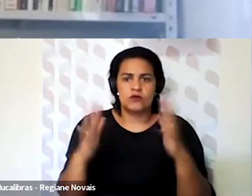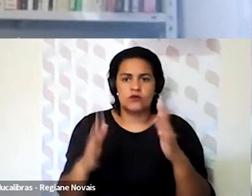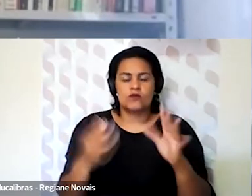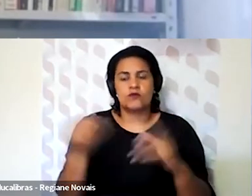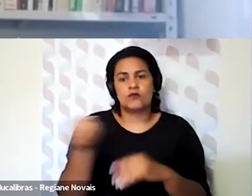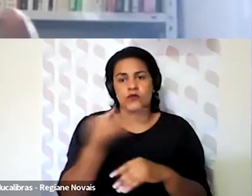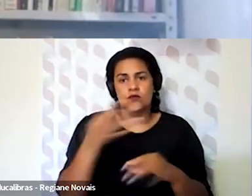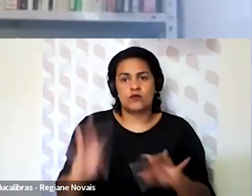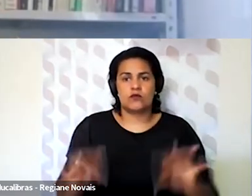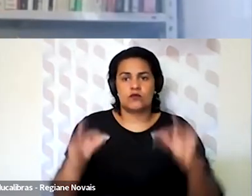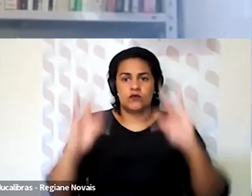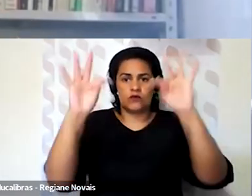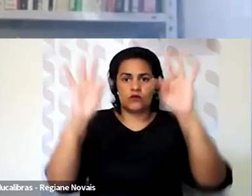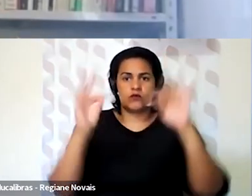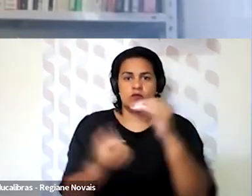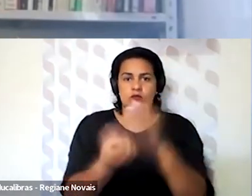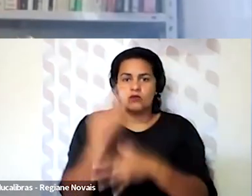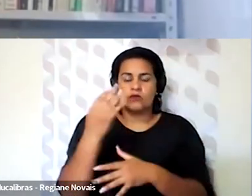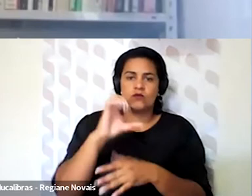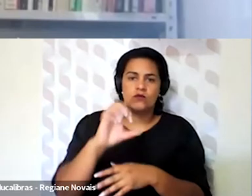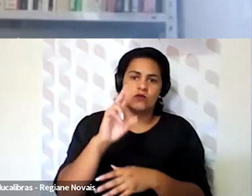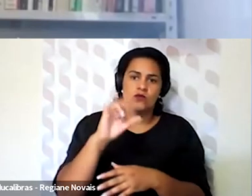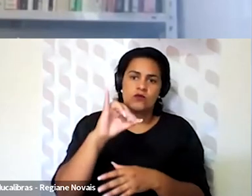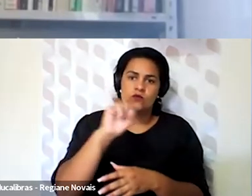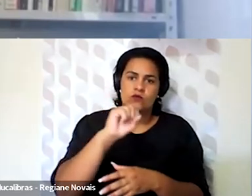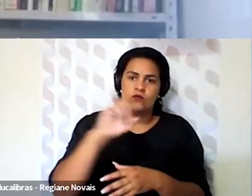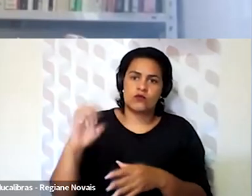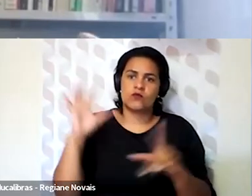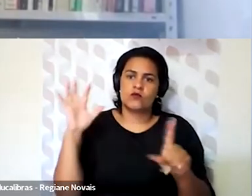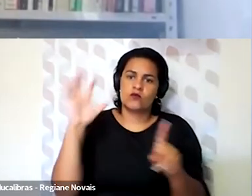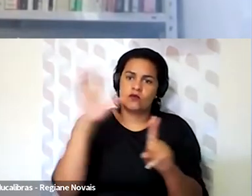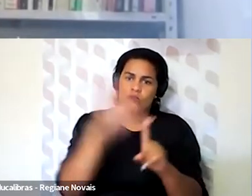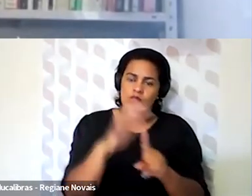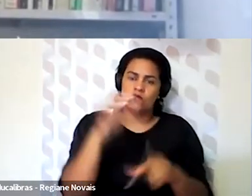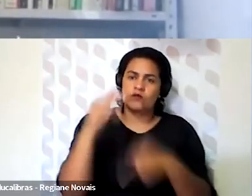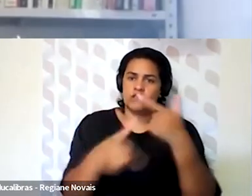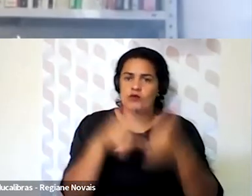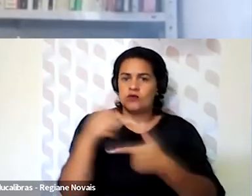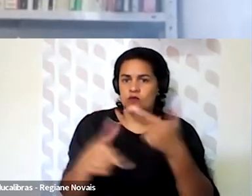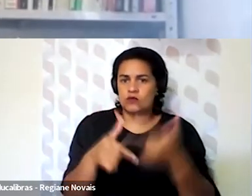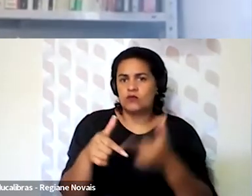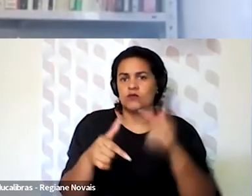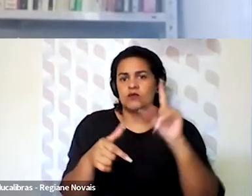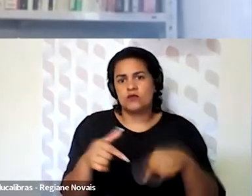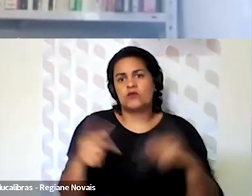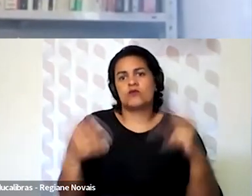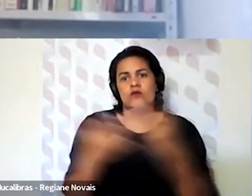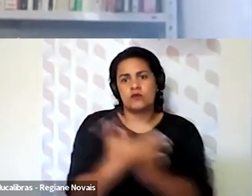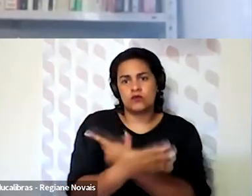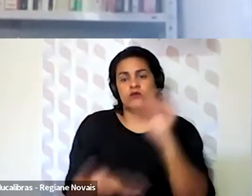produziram essa crise. A emergência de novas tecnologias, o impacto no mundo do trabalho, acabou impactando a própria